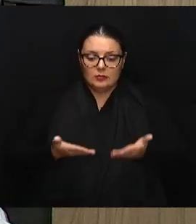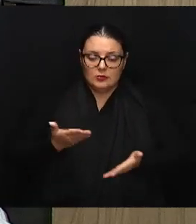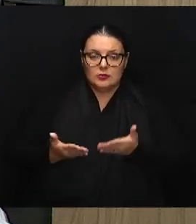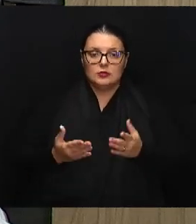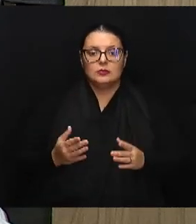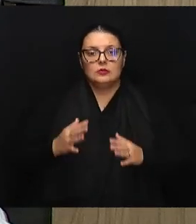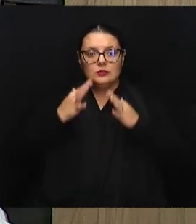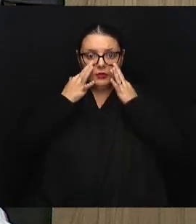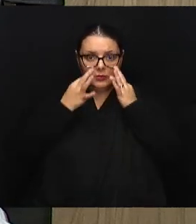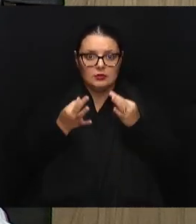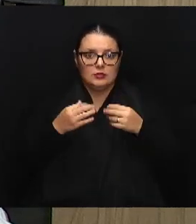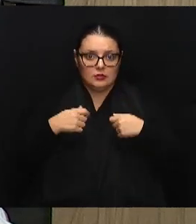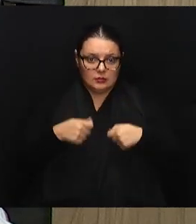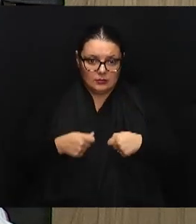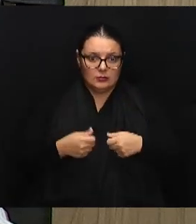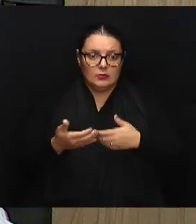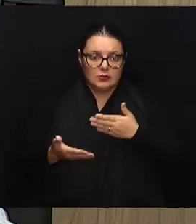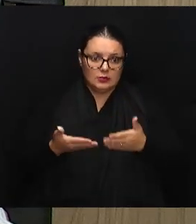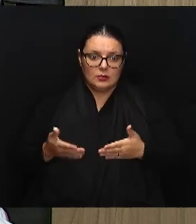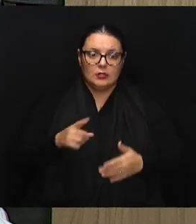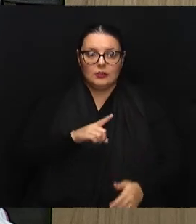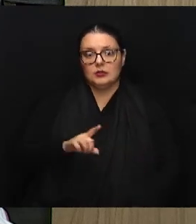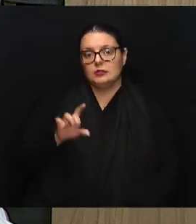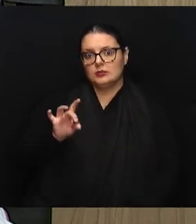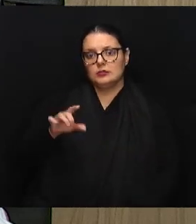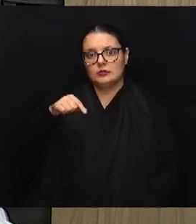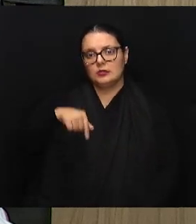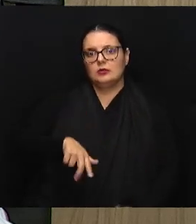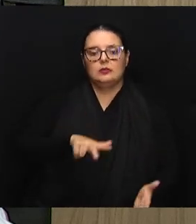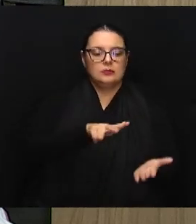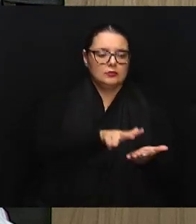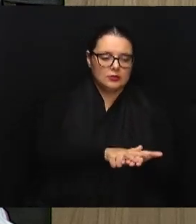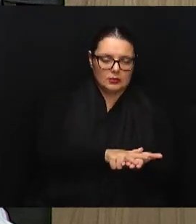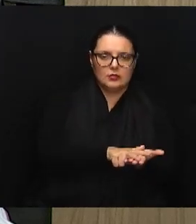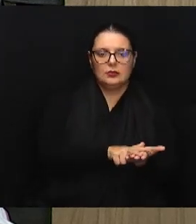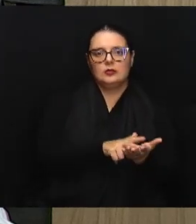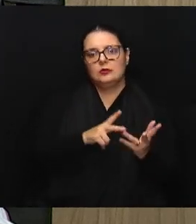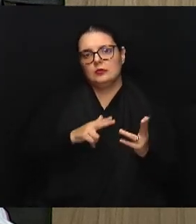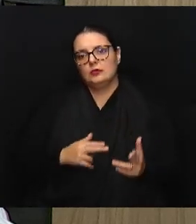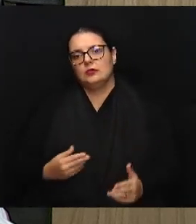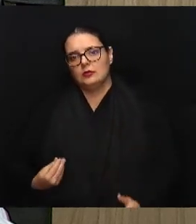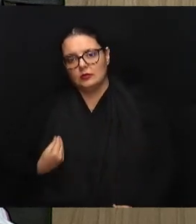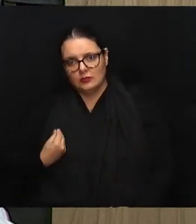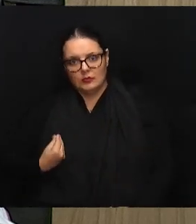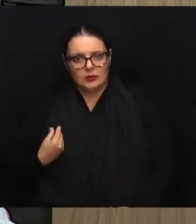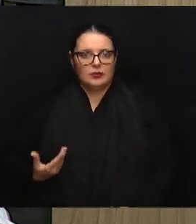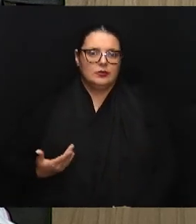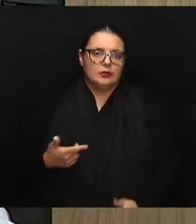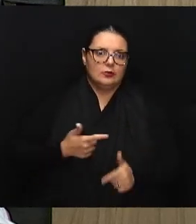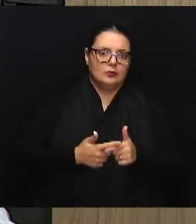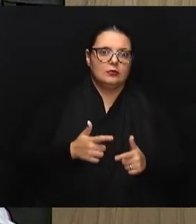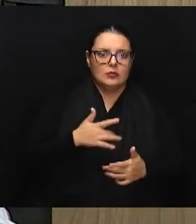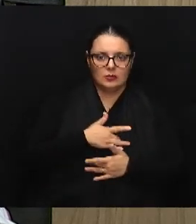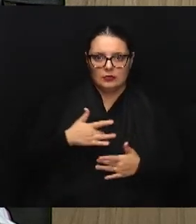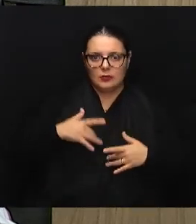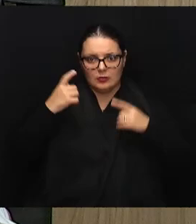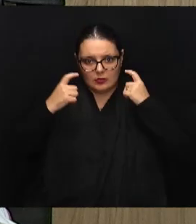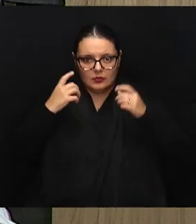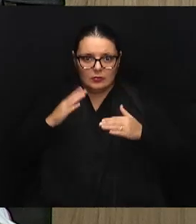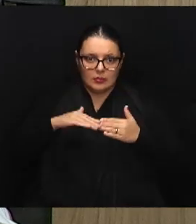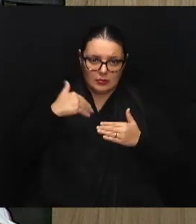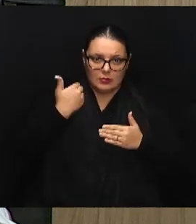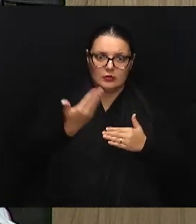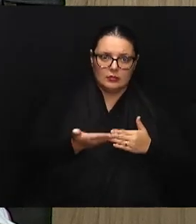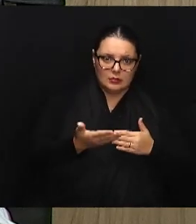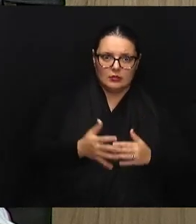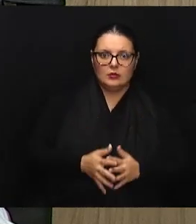a atenção necessária para o tratamento e não ficar aqui hospitalizado enquanto ele vivencia um problema de saúde, preocupado com as